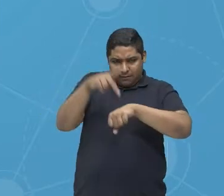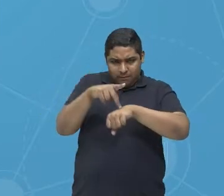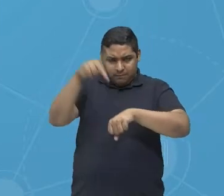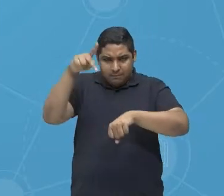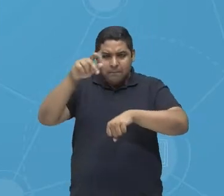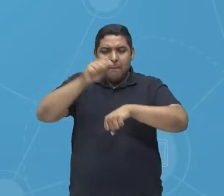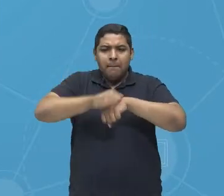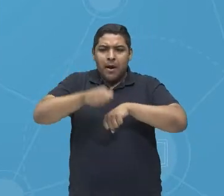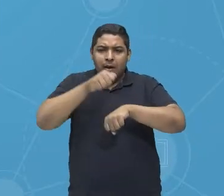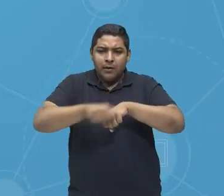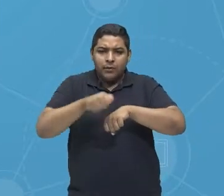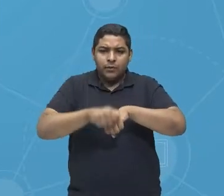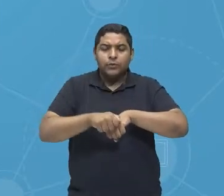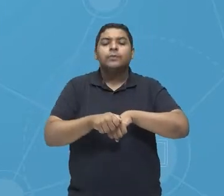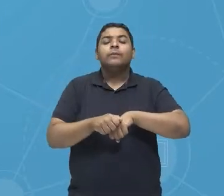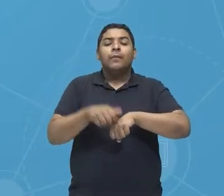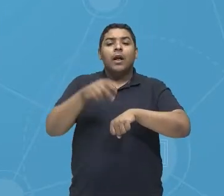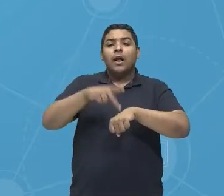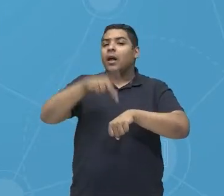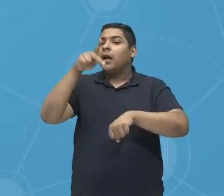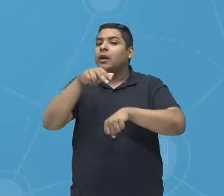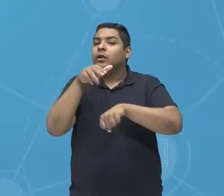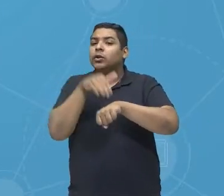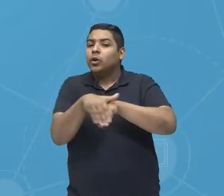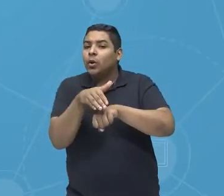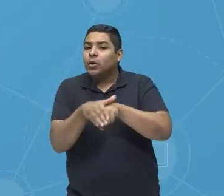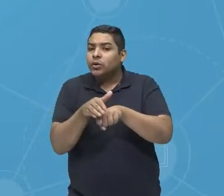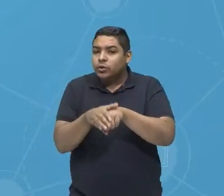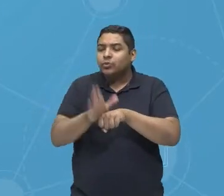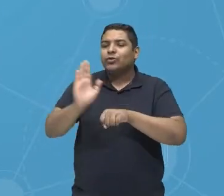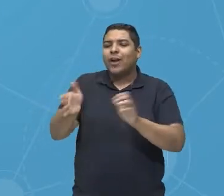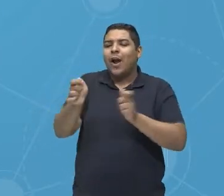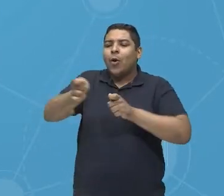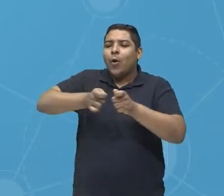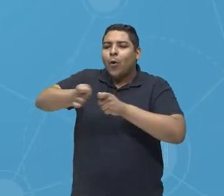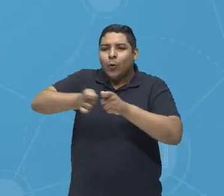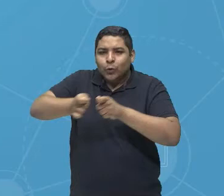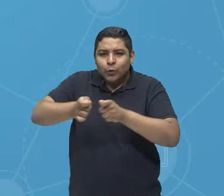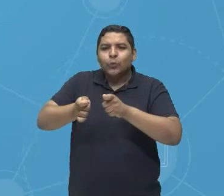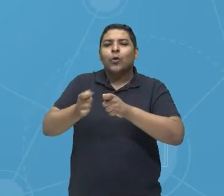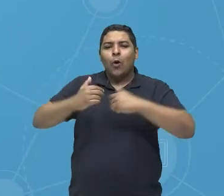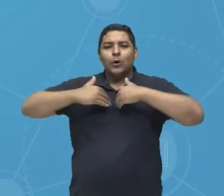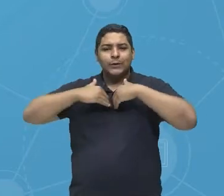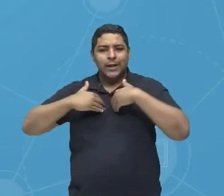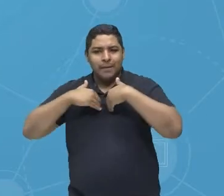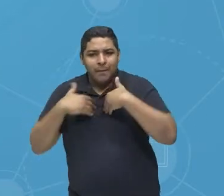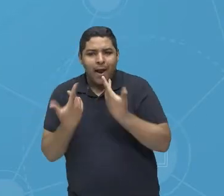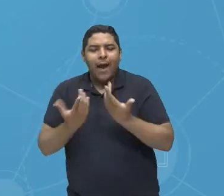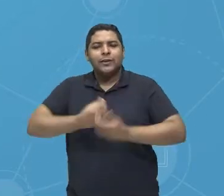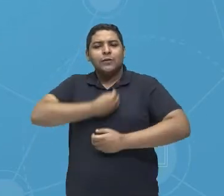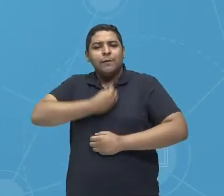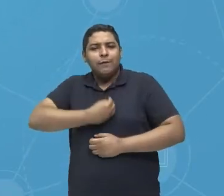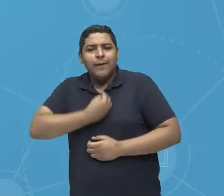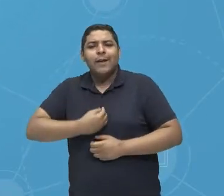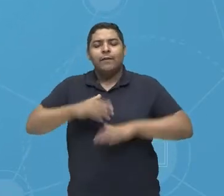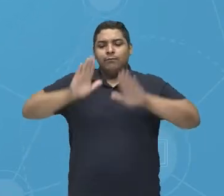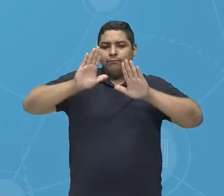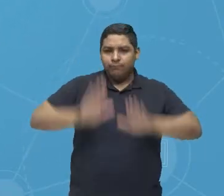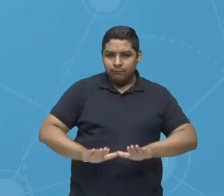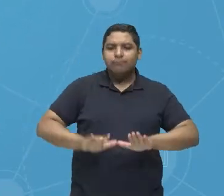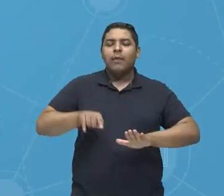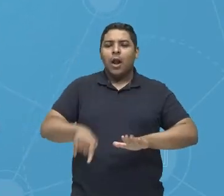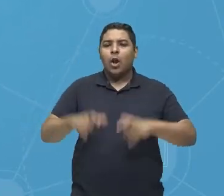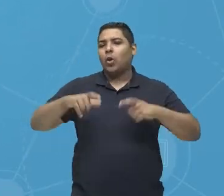Neolítico, o homem já está domesticando o animal, ele já vive de forma sedentária, certo? Os registros no interior